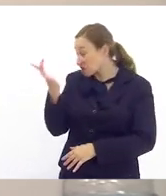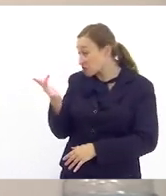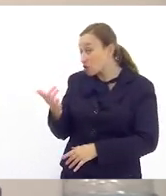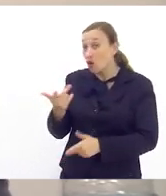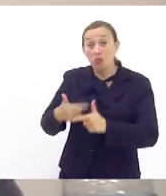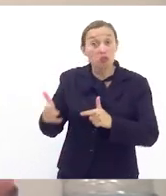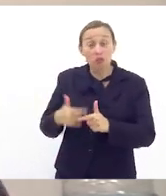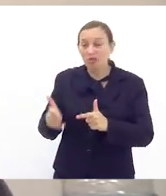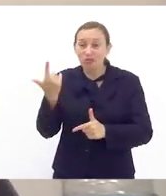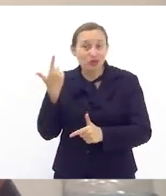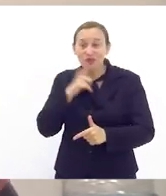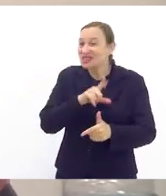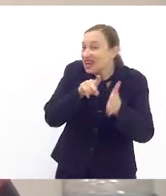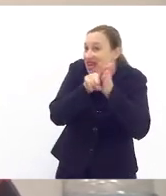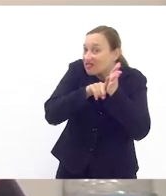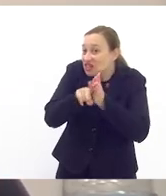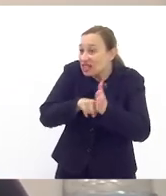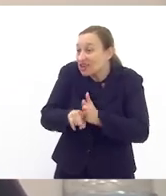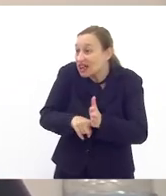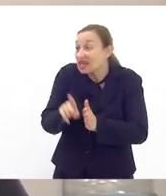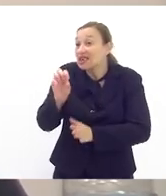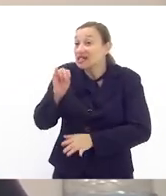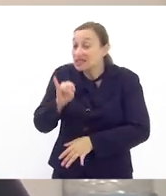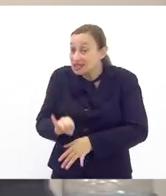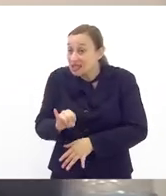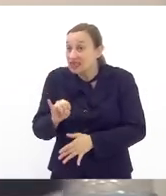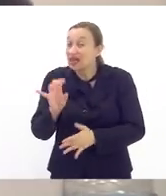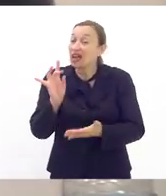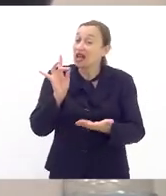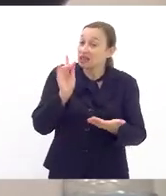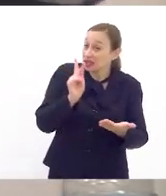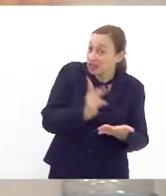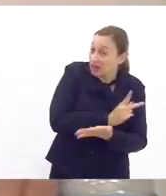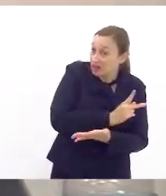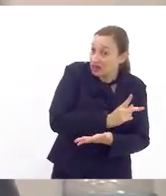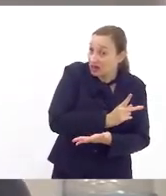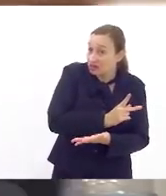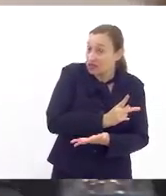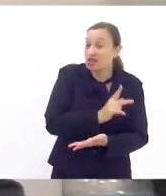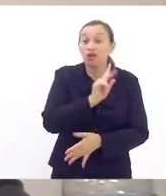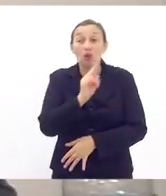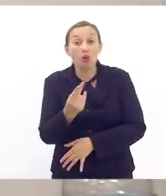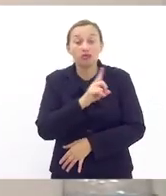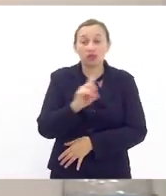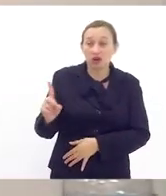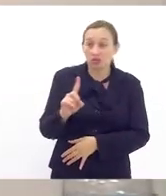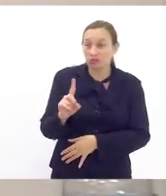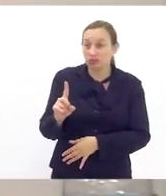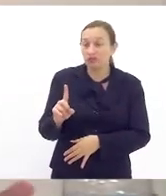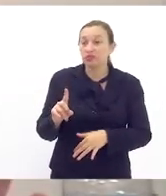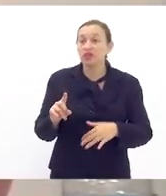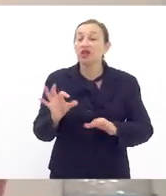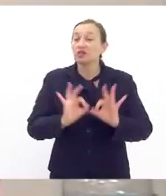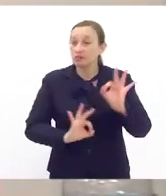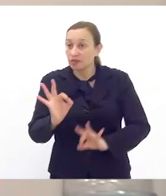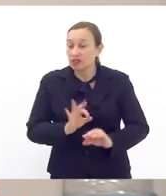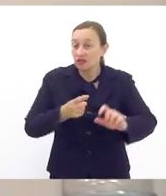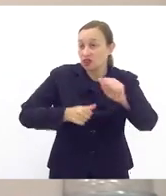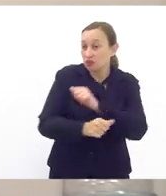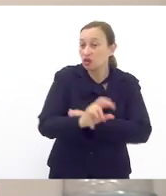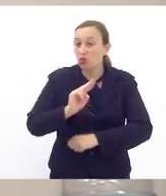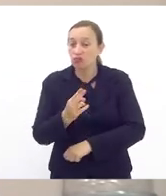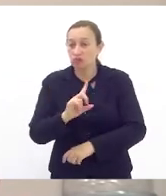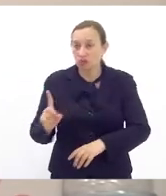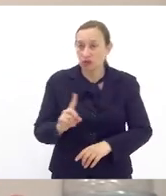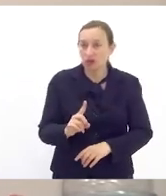nem fiscalizar se está sendo feito seja o plano de contingência ou plano de extensão de rede ou plano de investimento e nesse meu projeto de lei